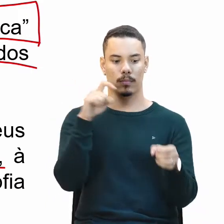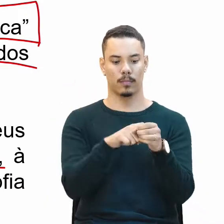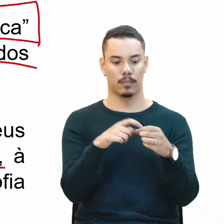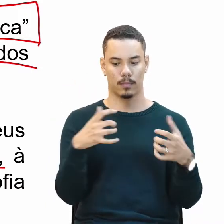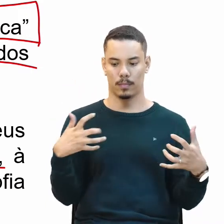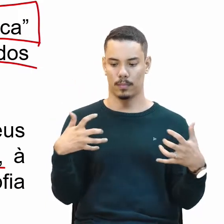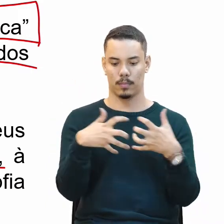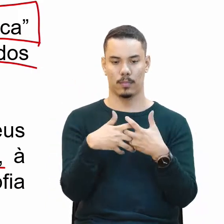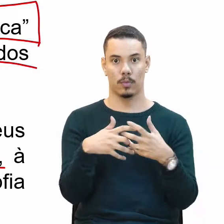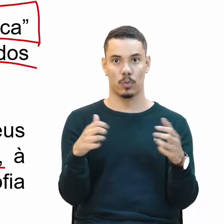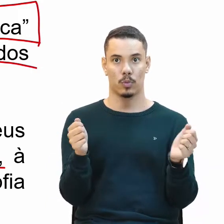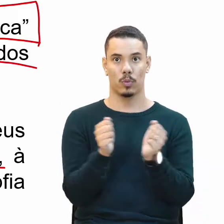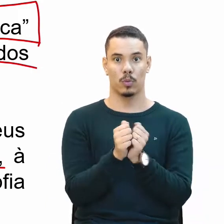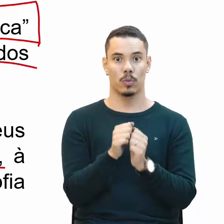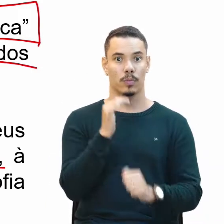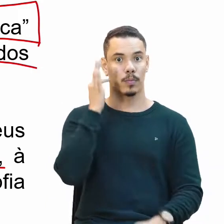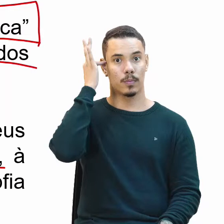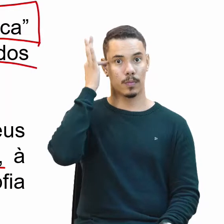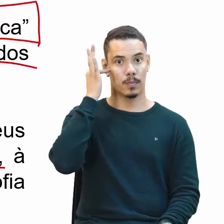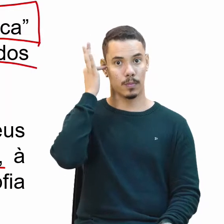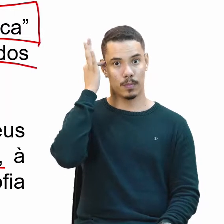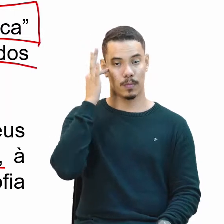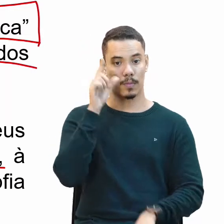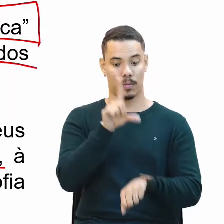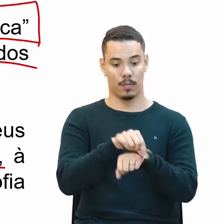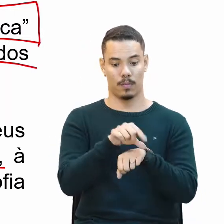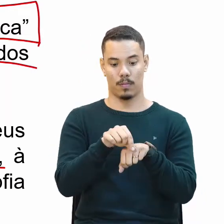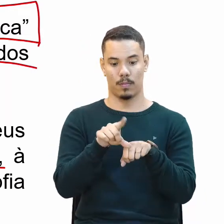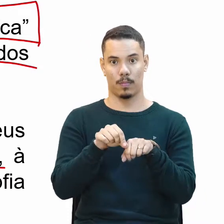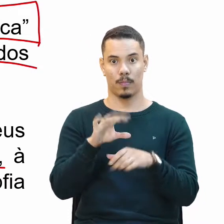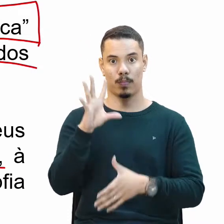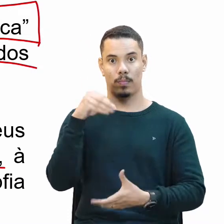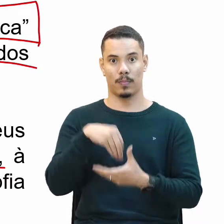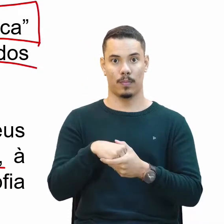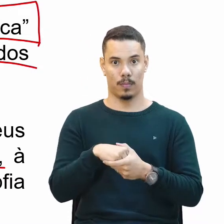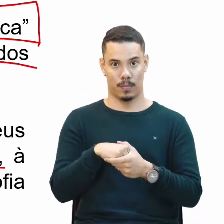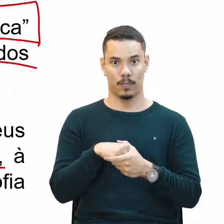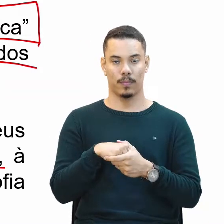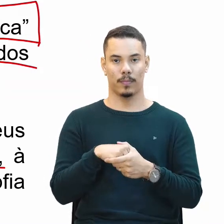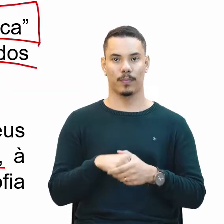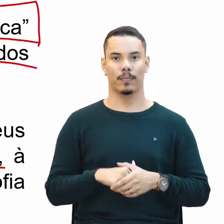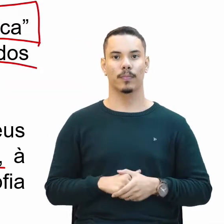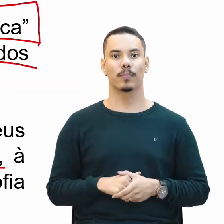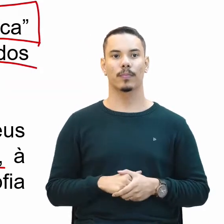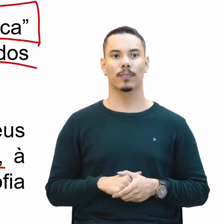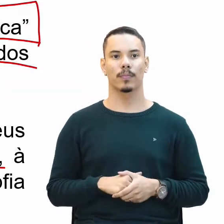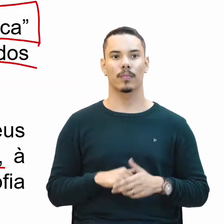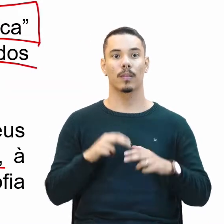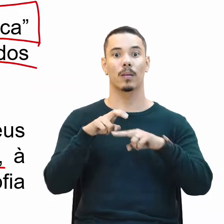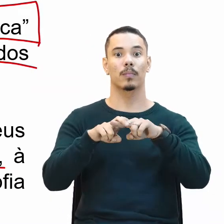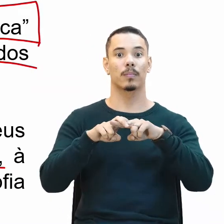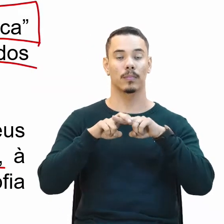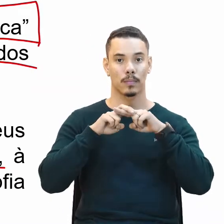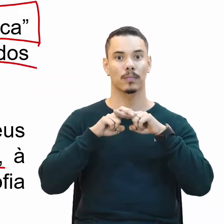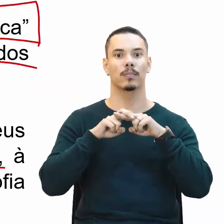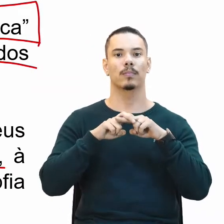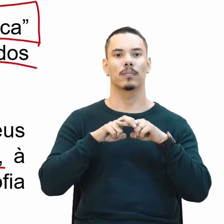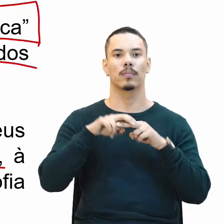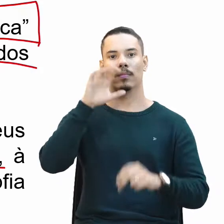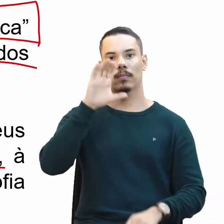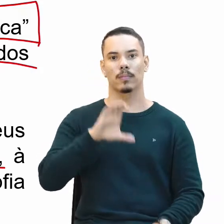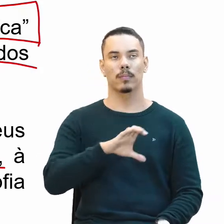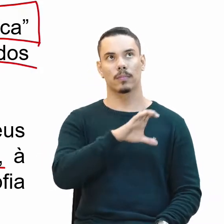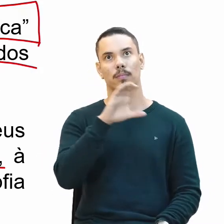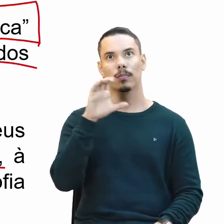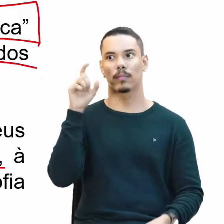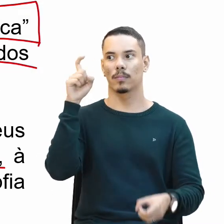à argumentação racional nos moldes da filosofia grega clássica. Então, o cristianismo recorre ao